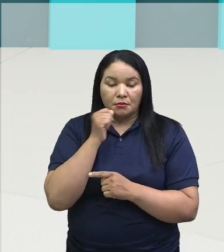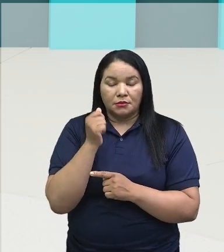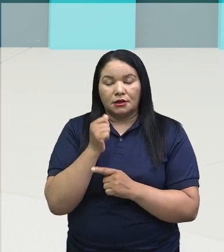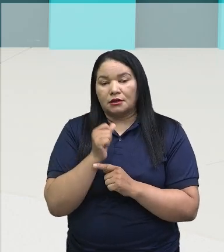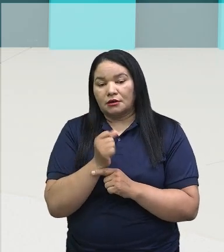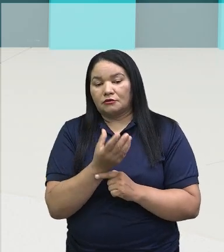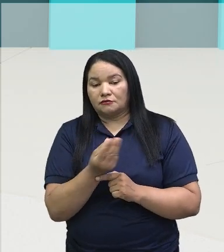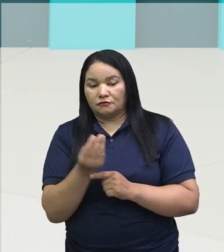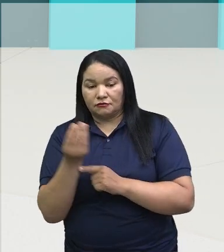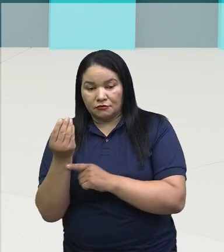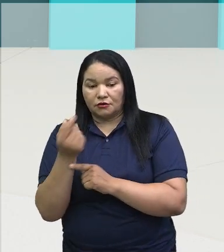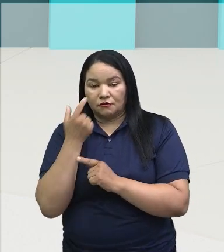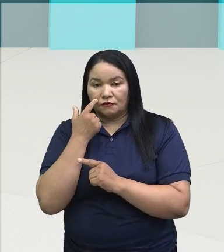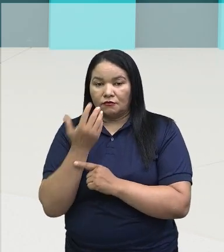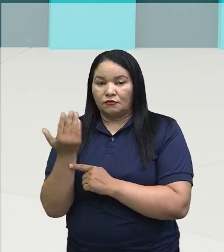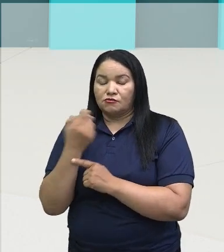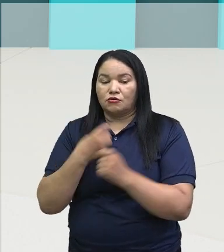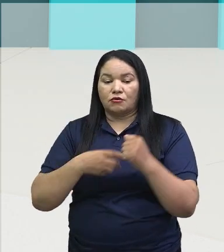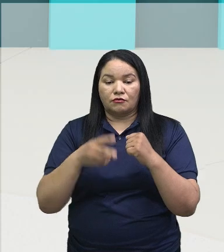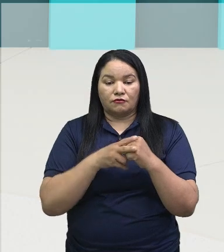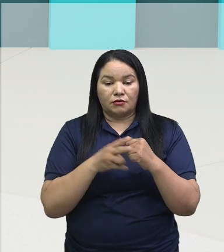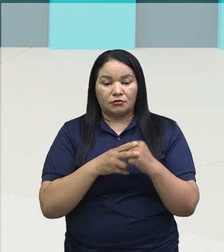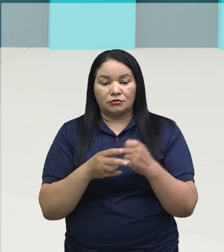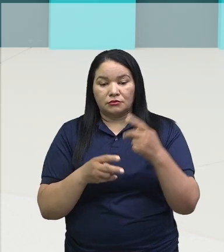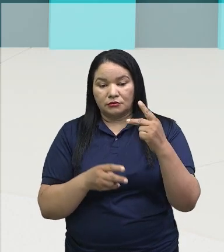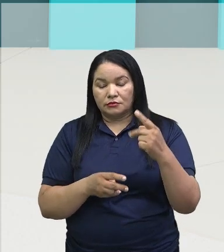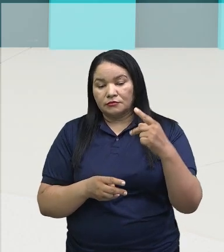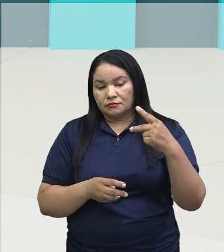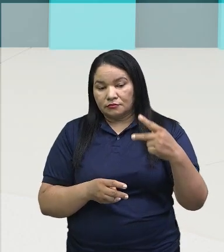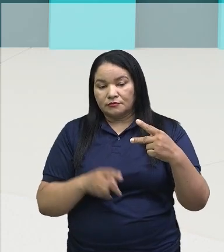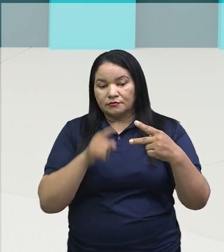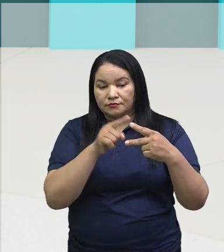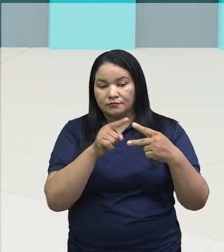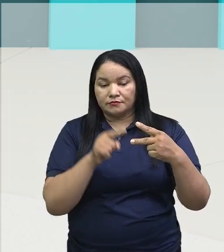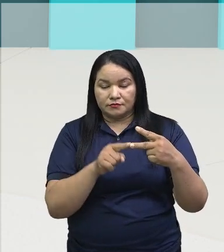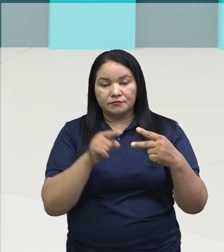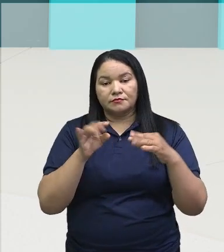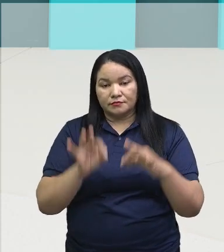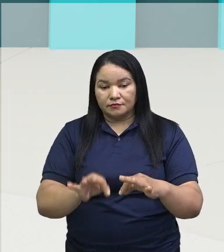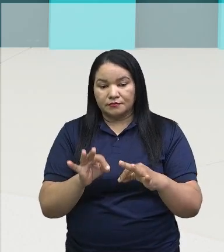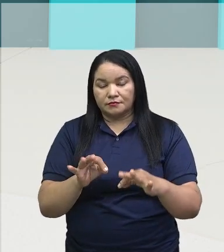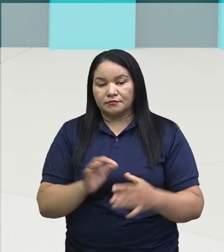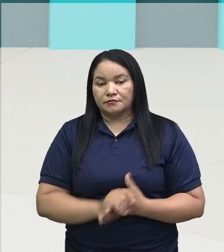o rapaz e a moça. As duas formas estão corretas.